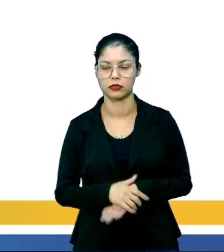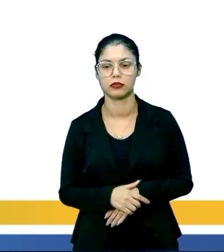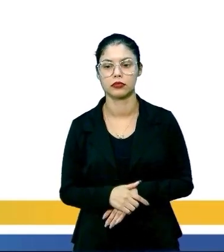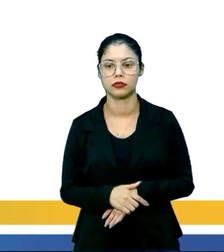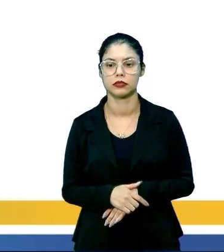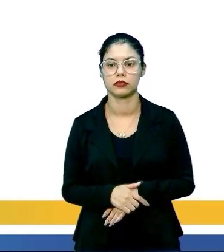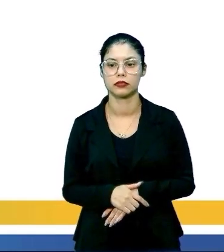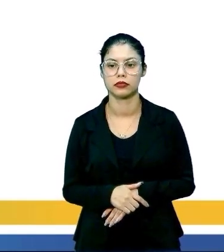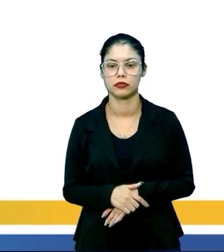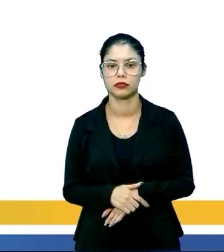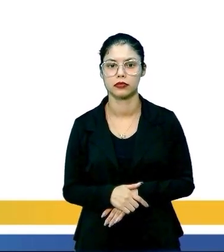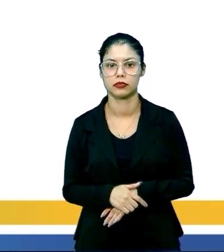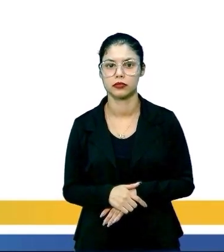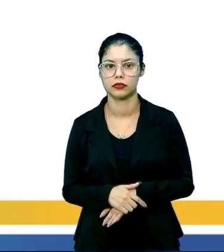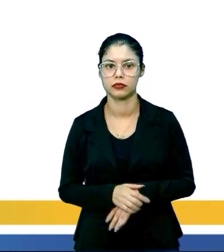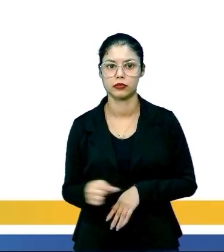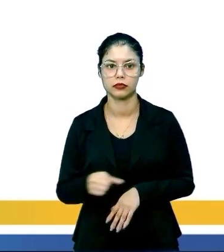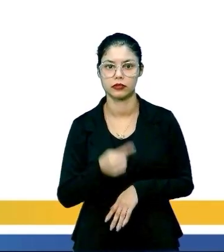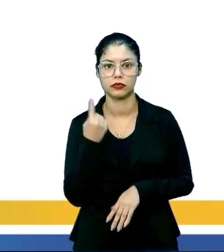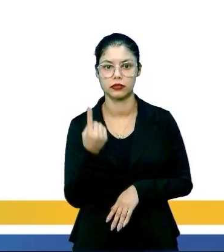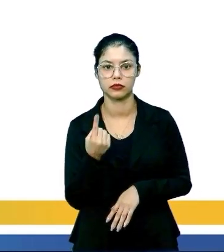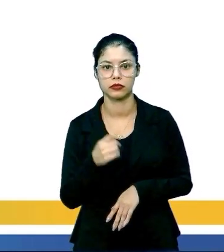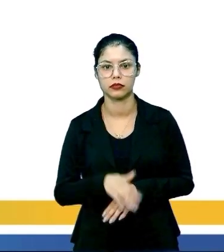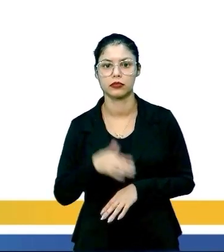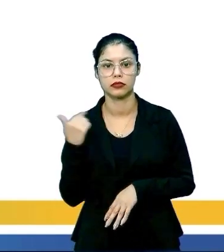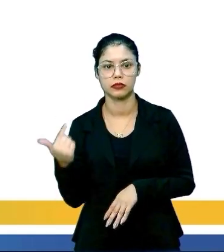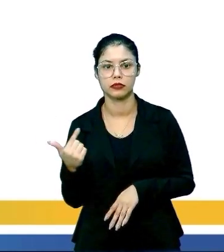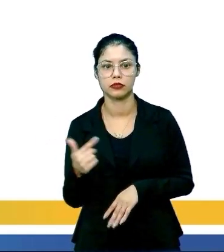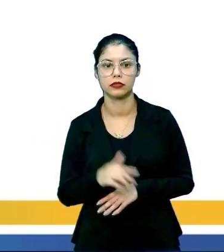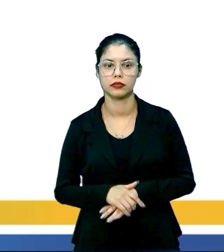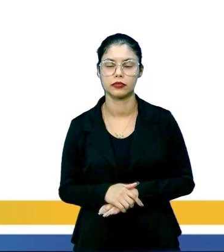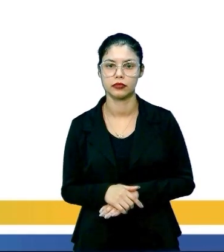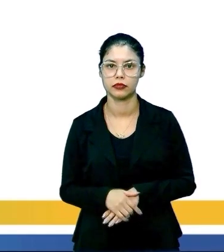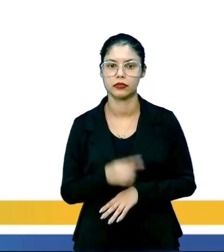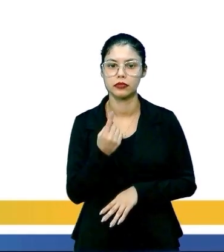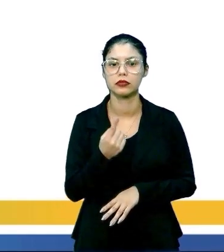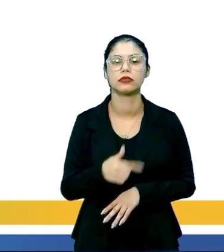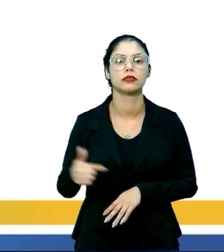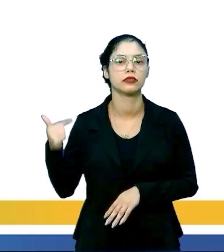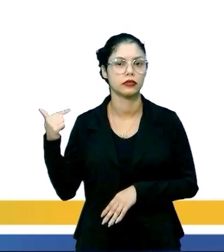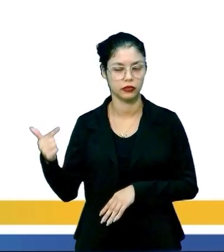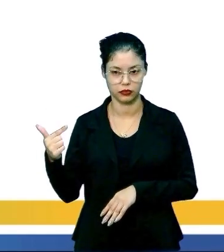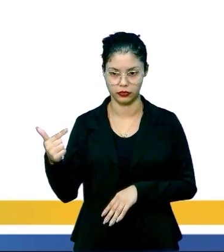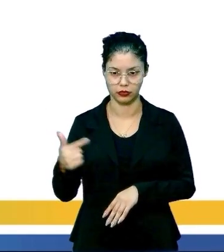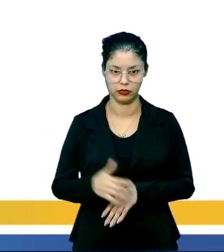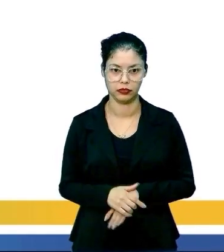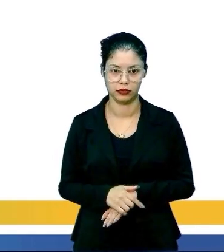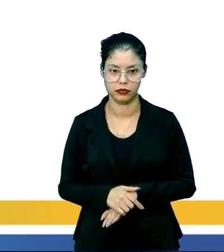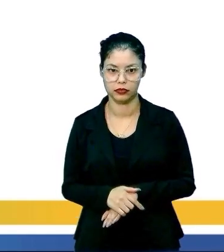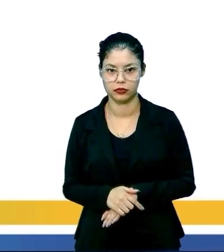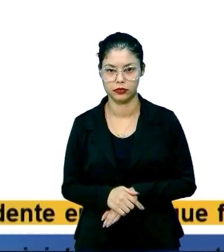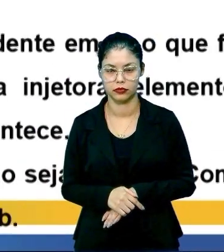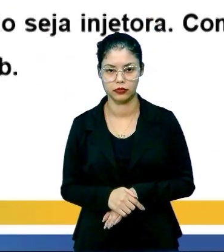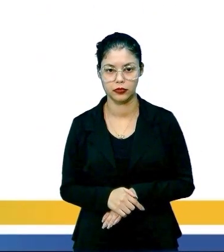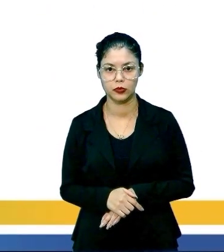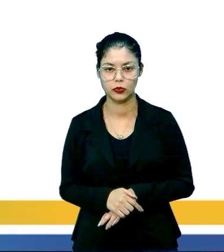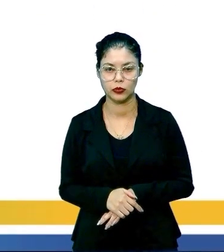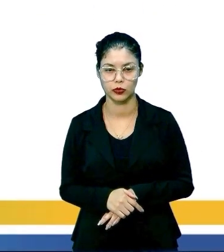5. O f de menos 1 é igual a 2. O f de 1 também é igual a